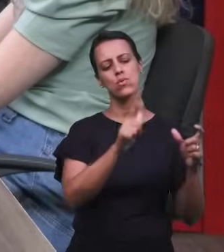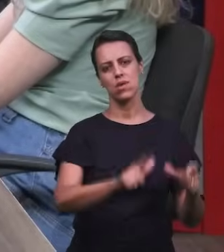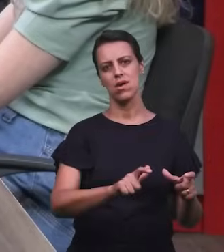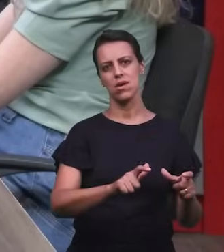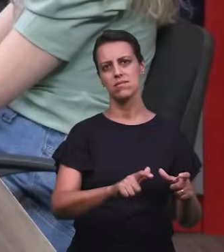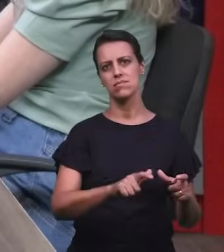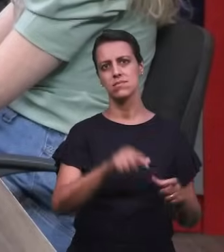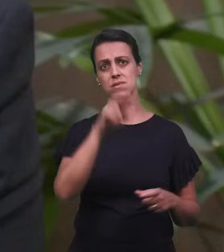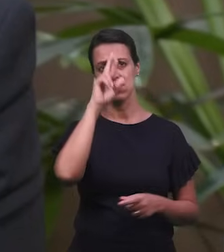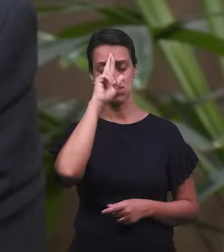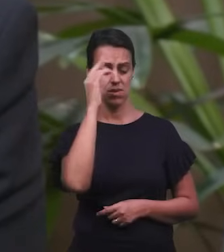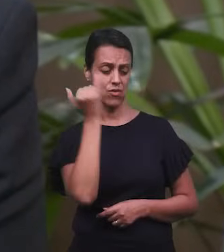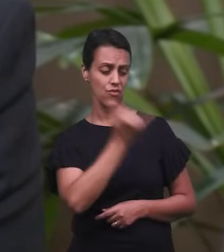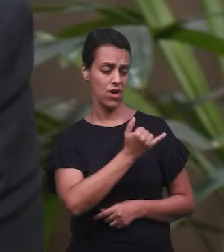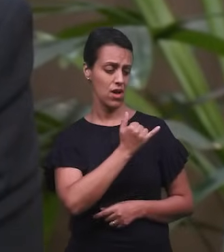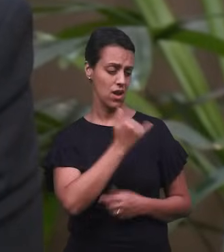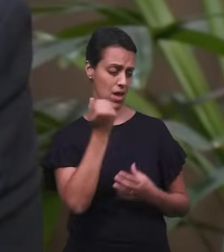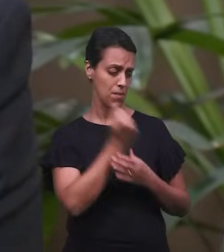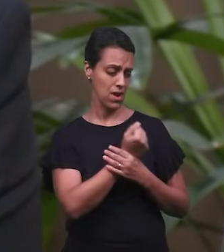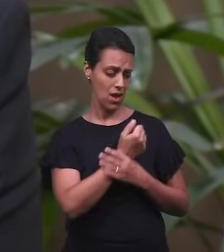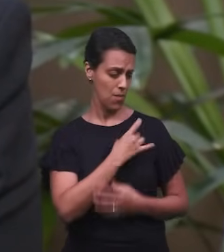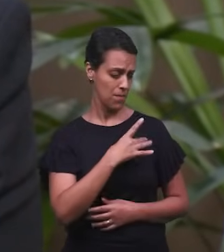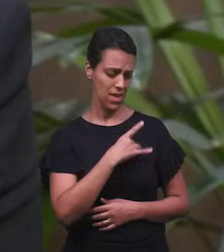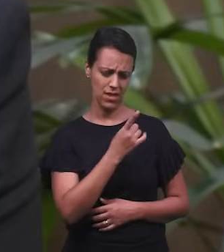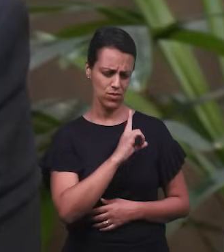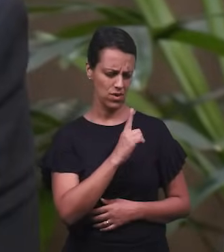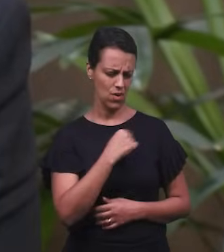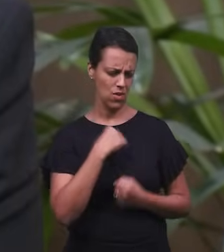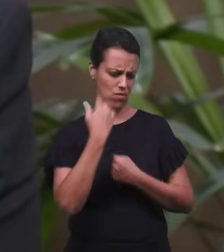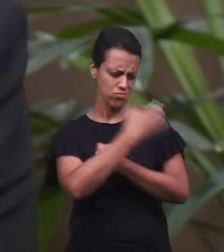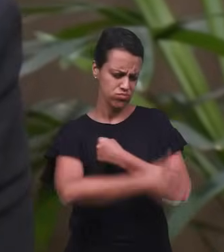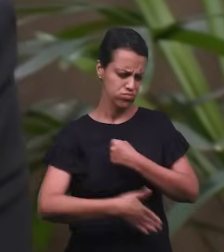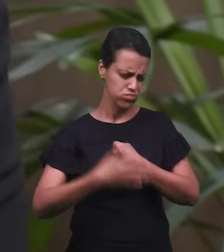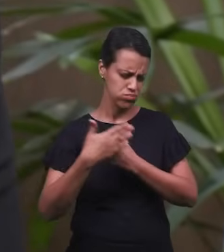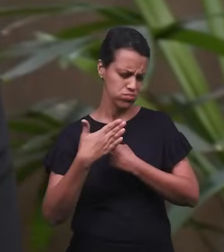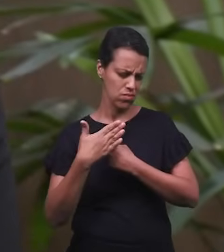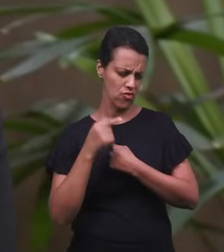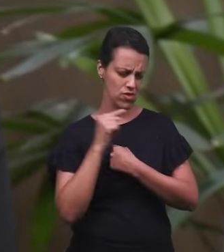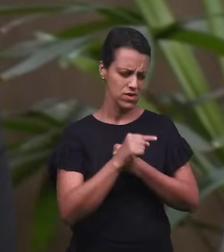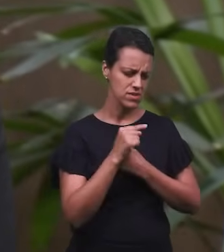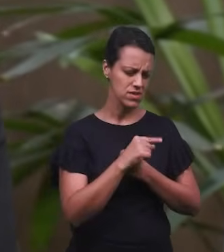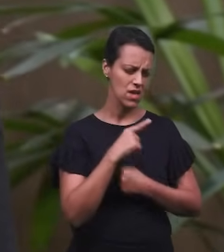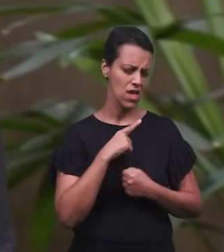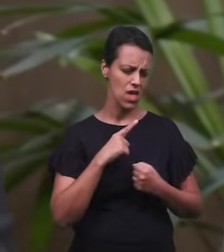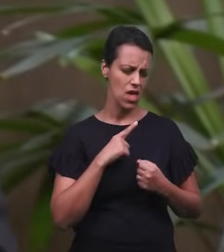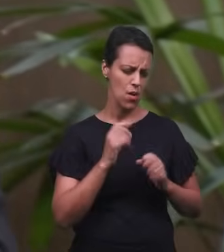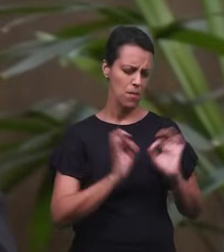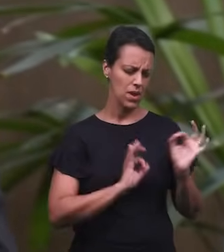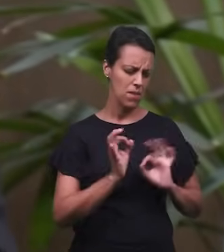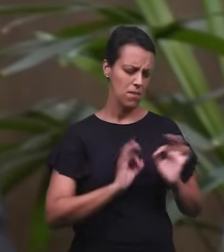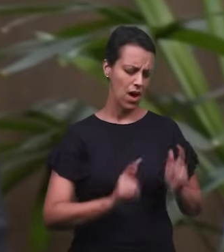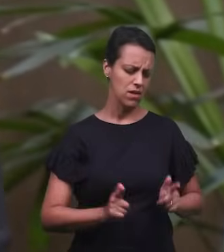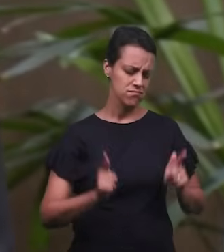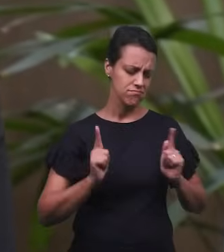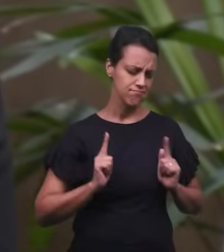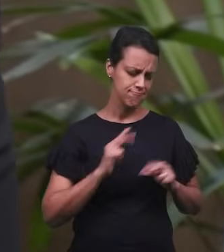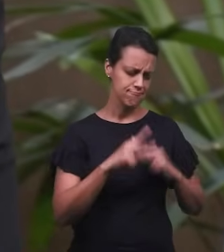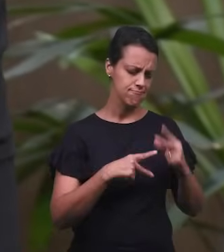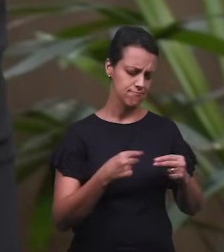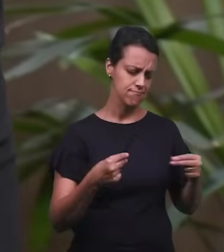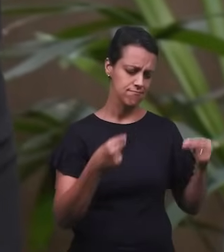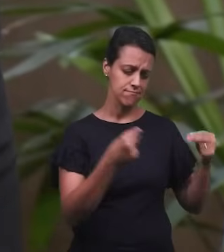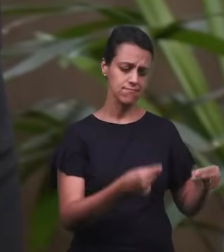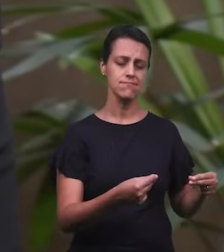não temas, eu sou o teu escudo, teu grandíssimo galardão. Quer dizer, essa questão de ser temeroso, né?